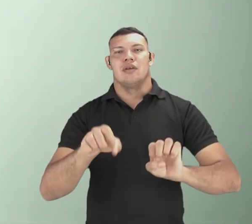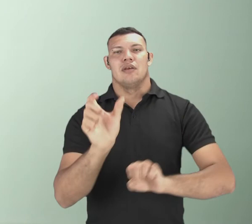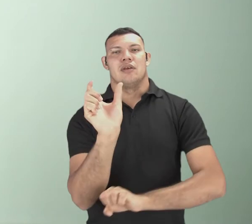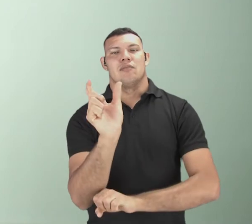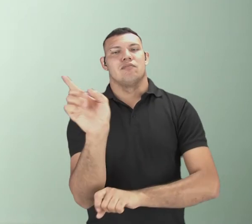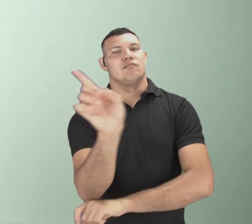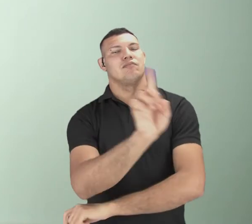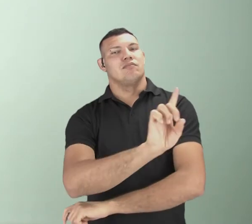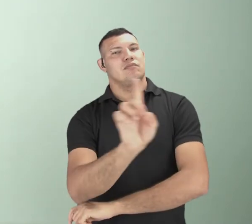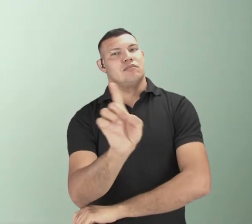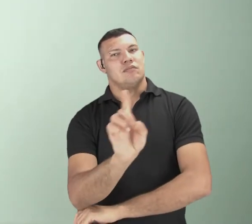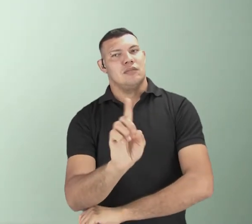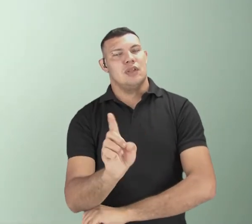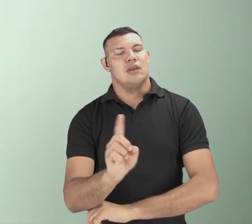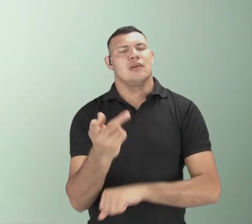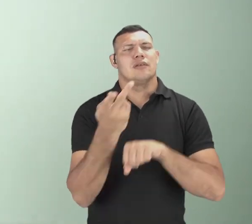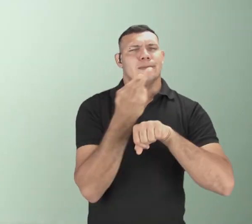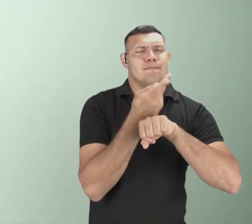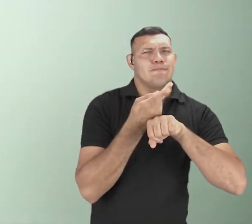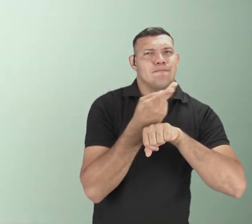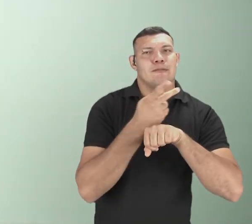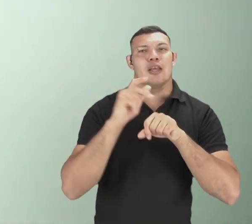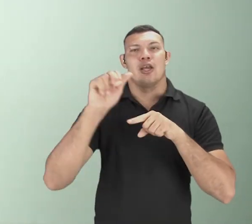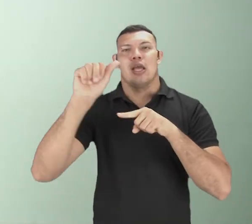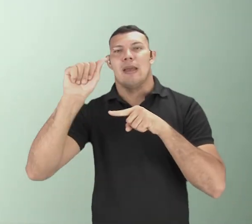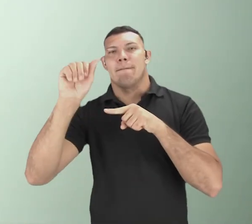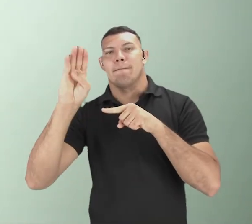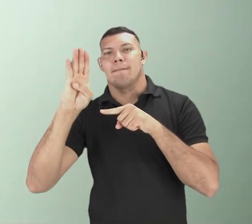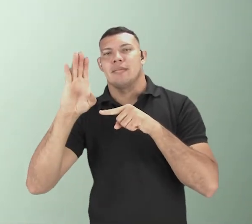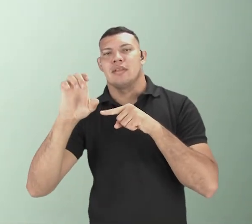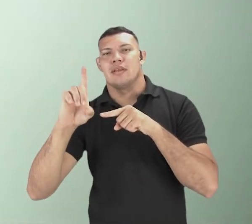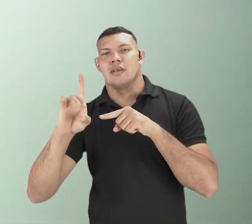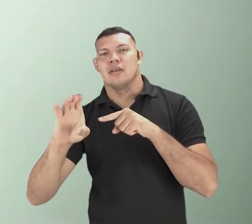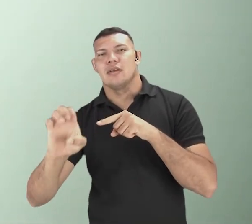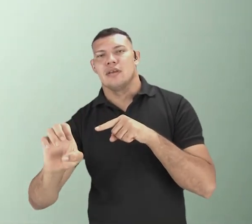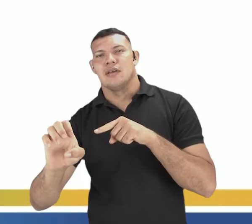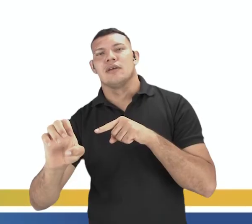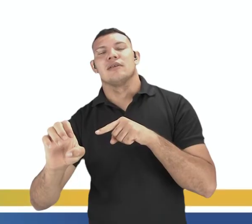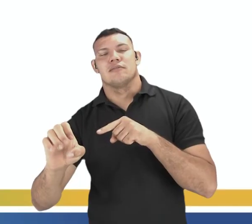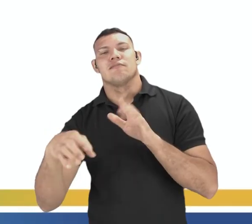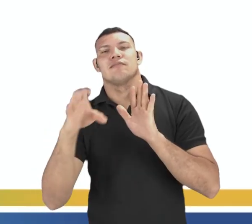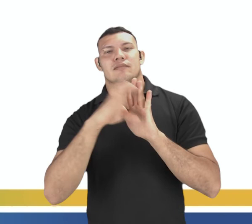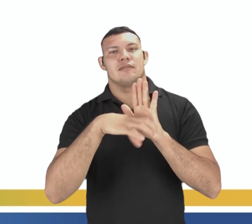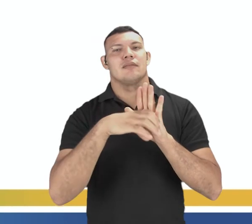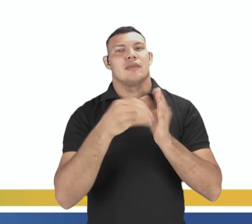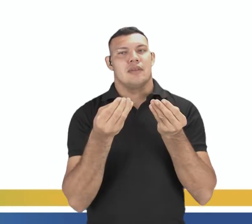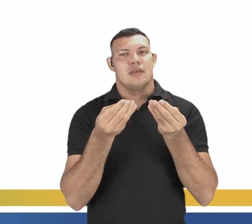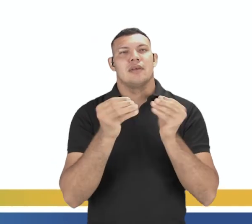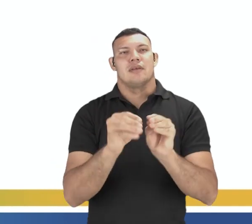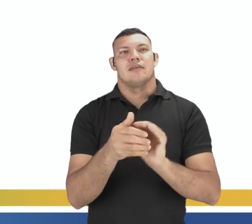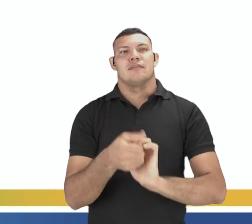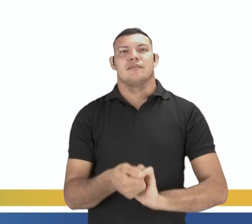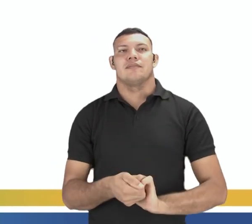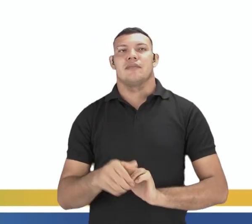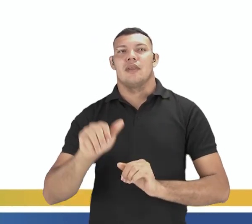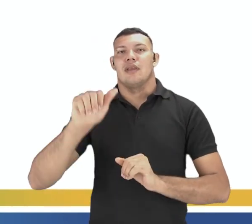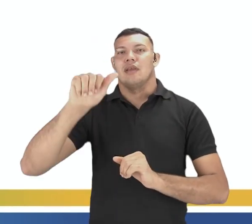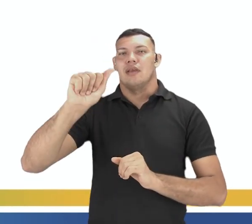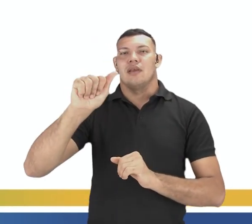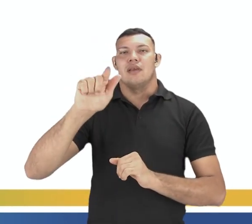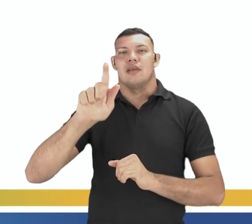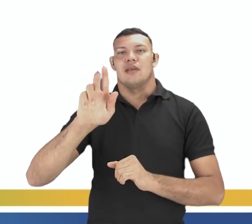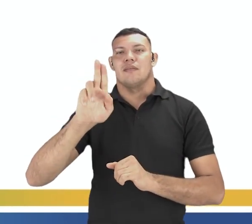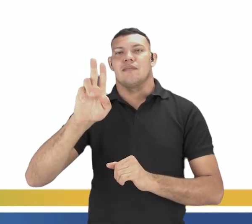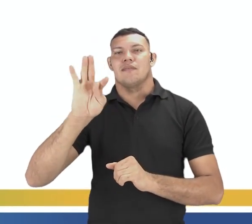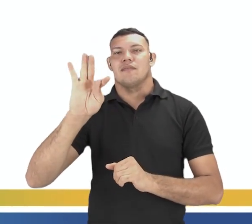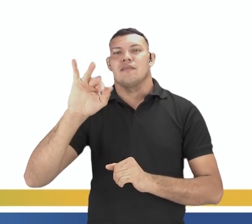palavra. Então, eu tenho que procurar uma opção em que se encaixe este conceito. A aglutinação acontece a